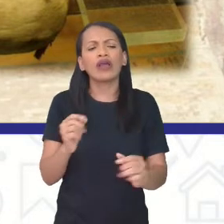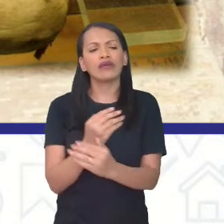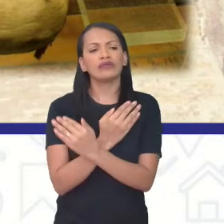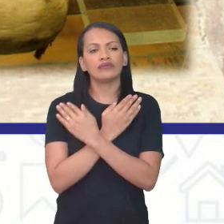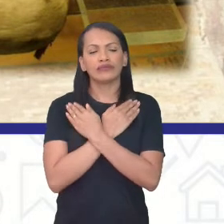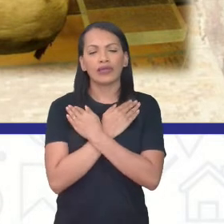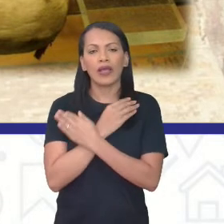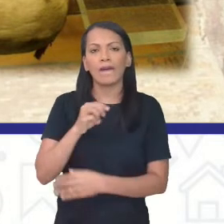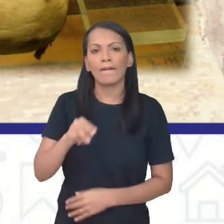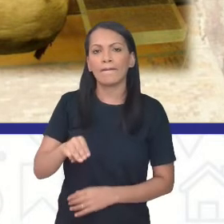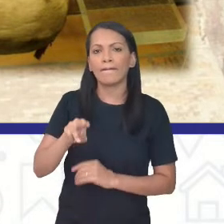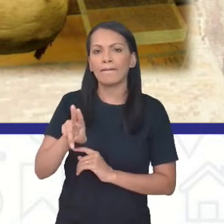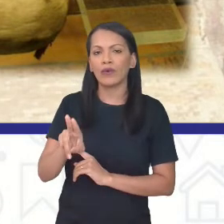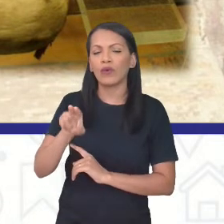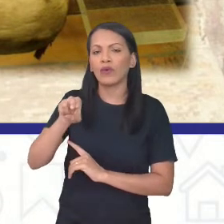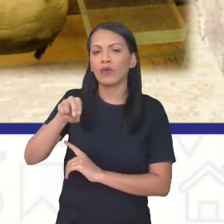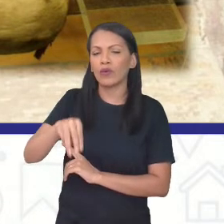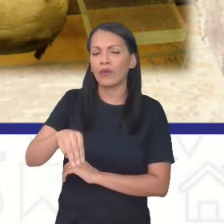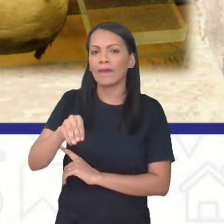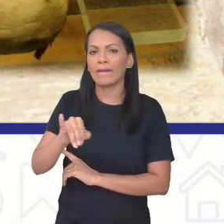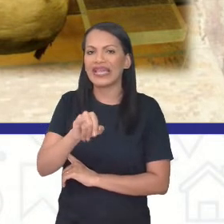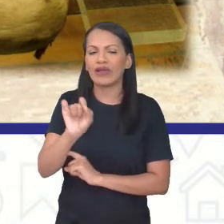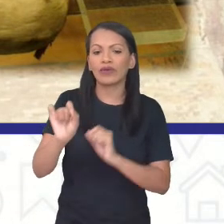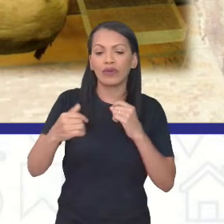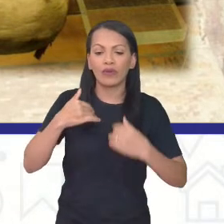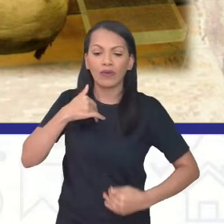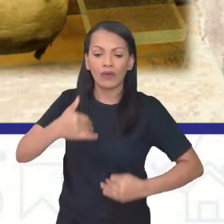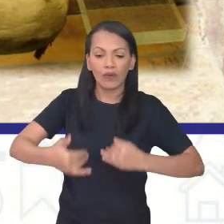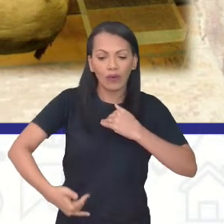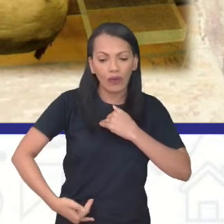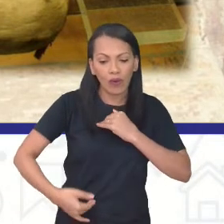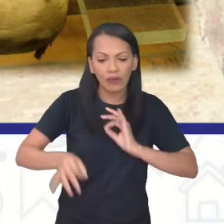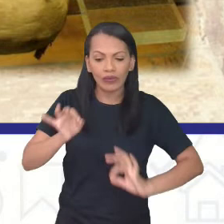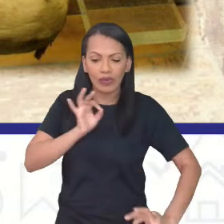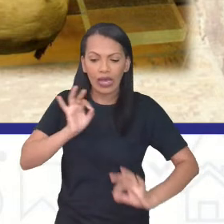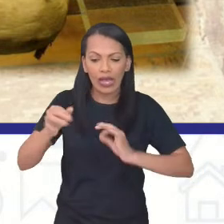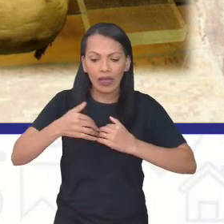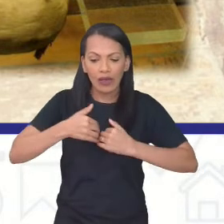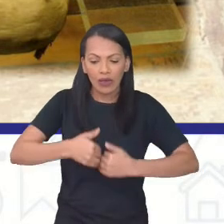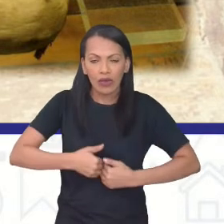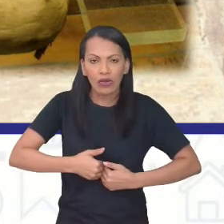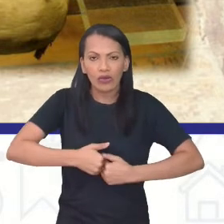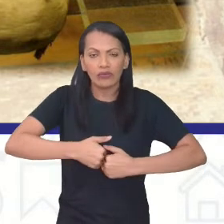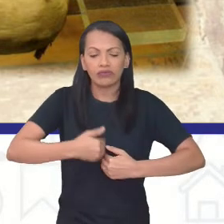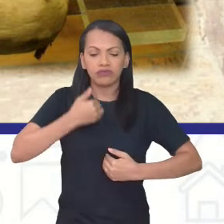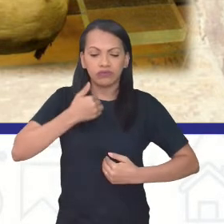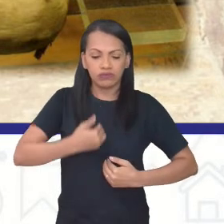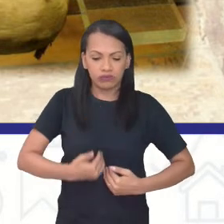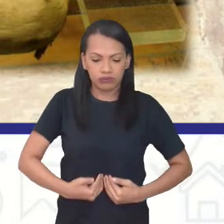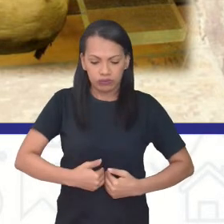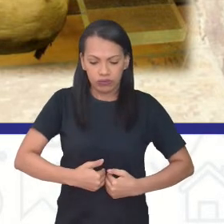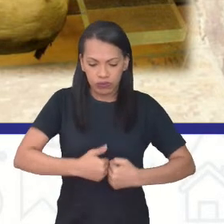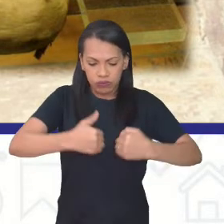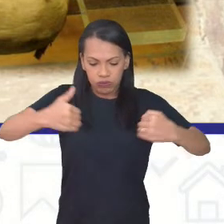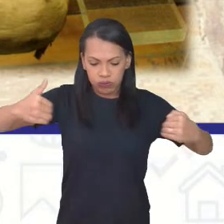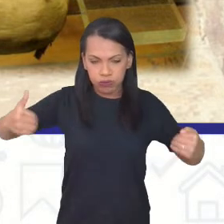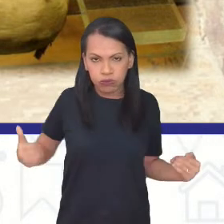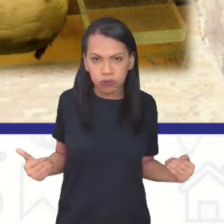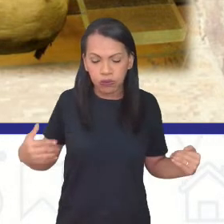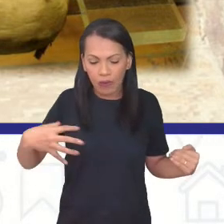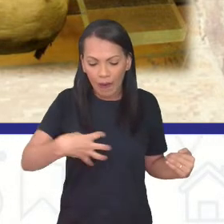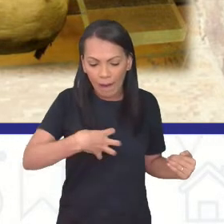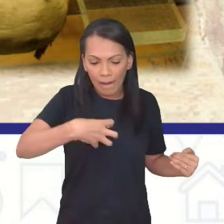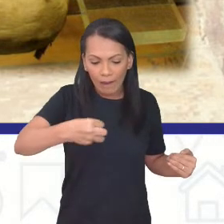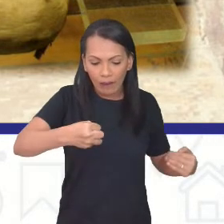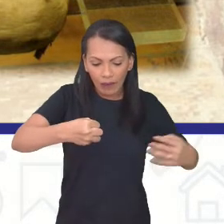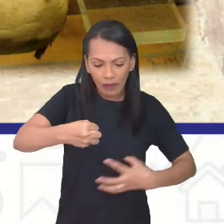preparado para ser conservado, né? E a gente explicou, né? Eles tiravam, né, alguns órgãos, né, colocavam em urnazinhas funerárias,